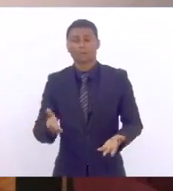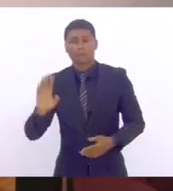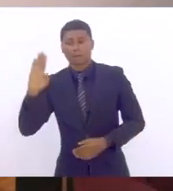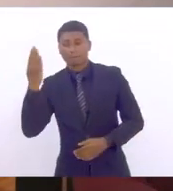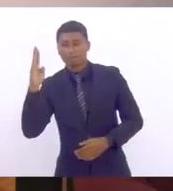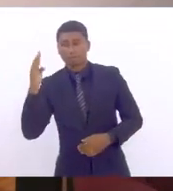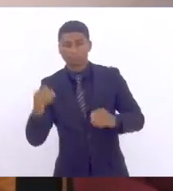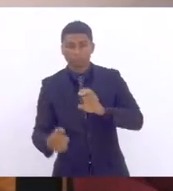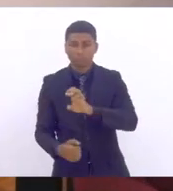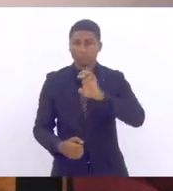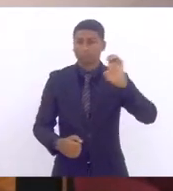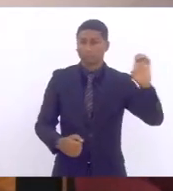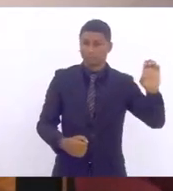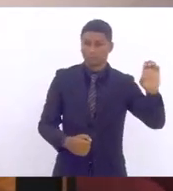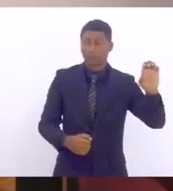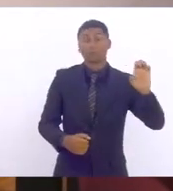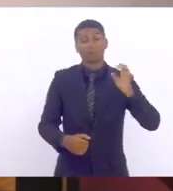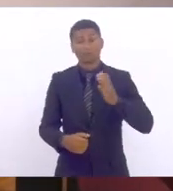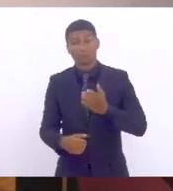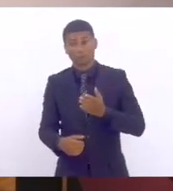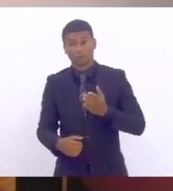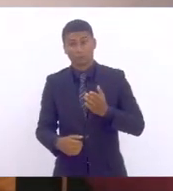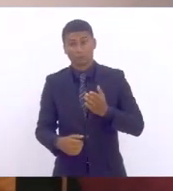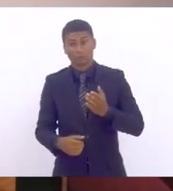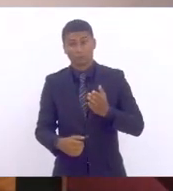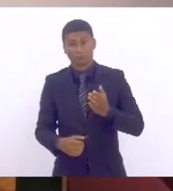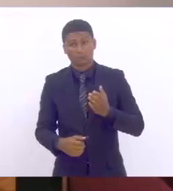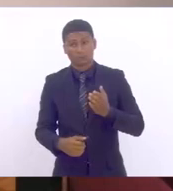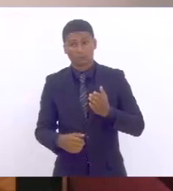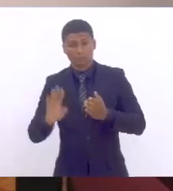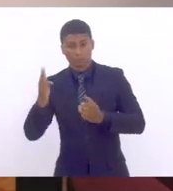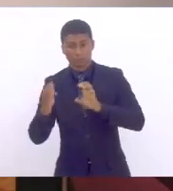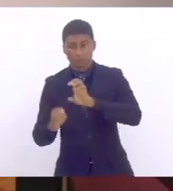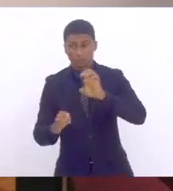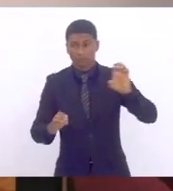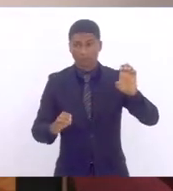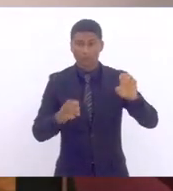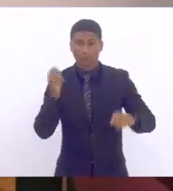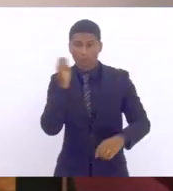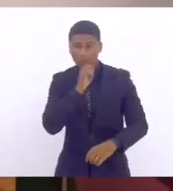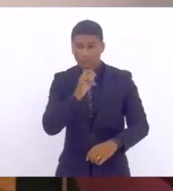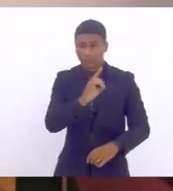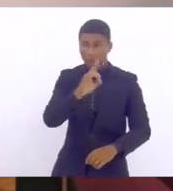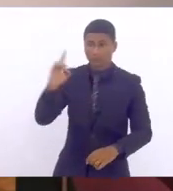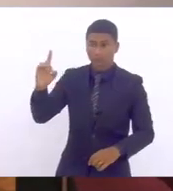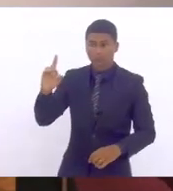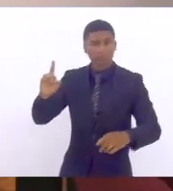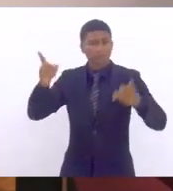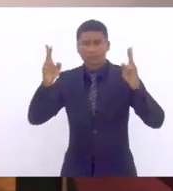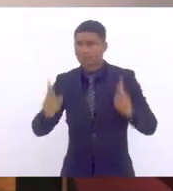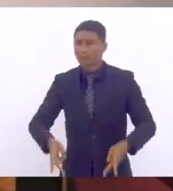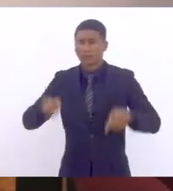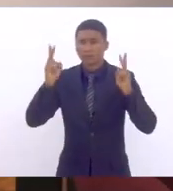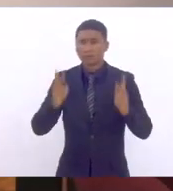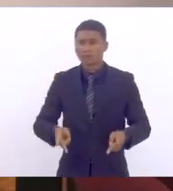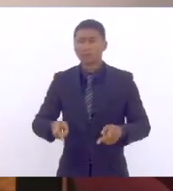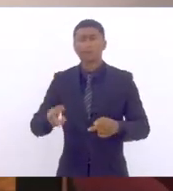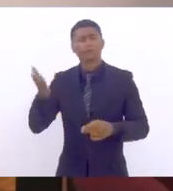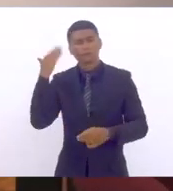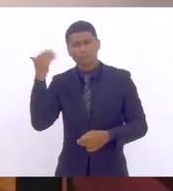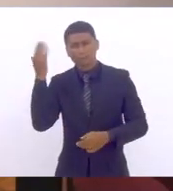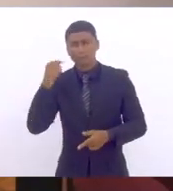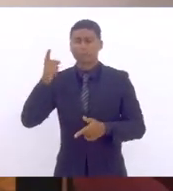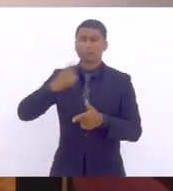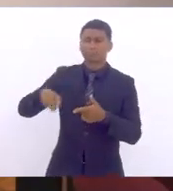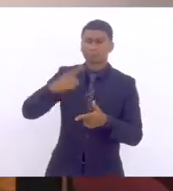lado esquerdo, o lado direito, o Botafogo o lado esquerdo. E assim sempre foi uma convivência. Tinham problemas? Naquela época,